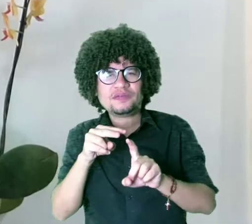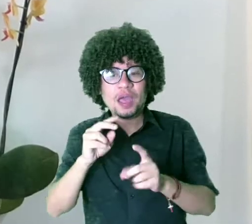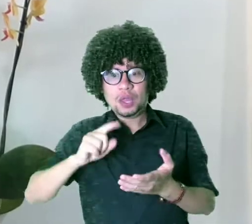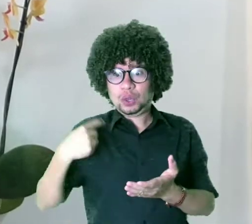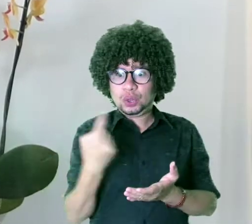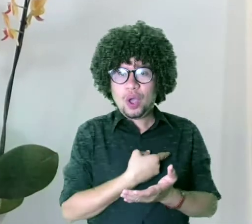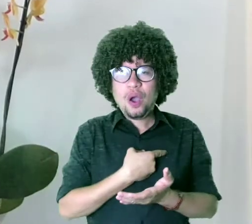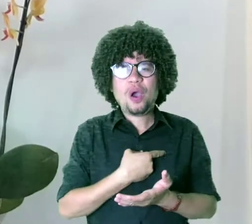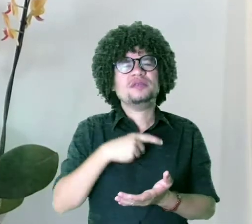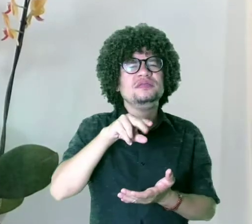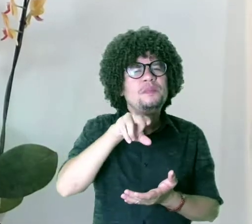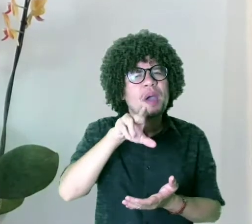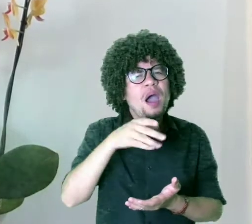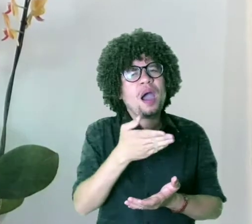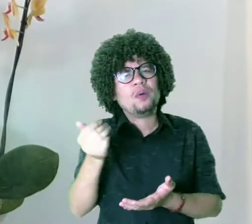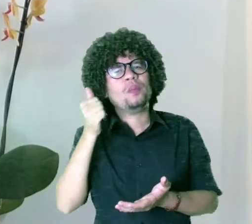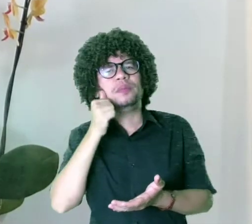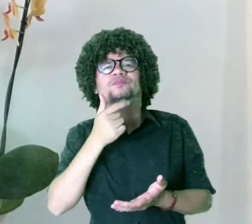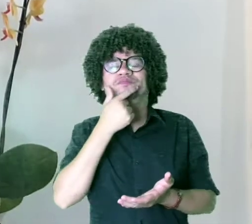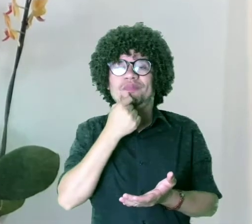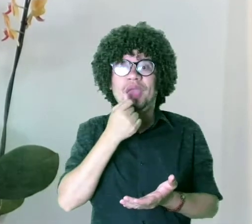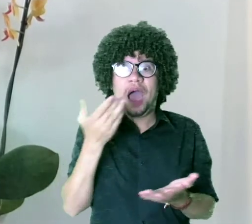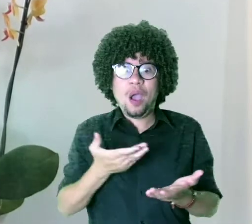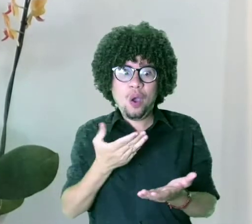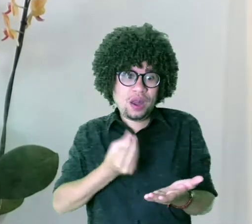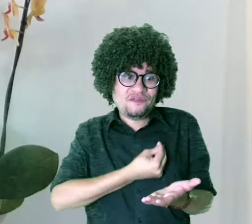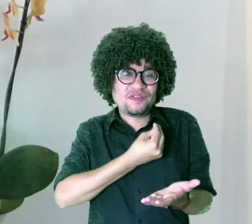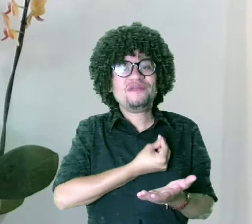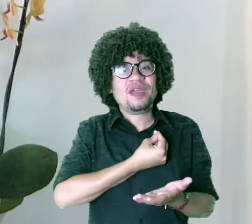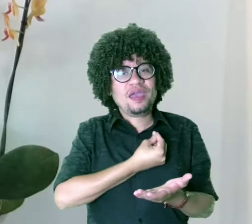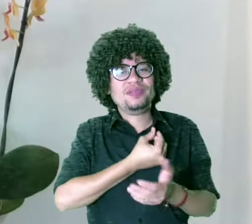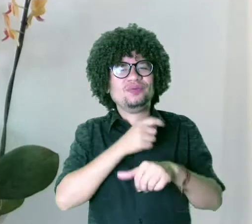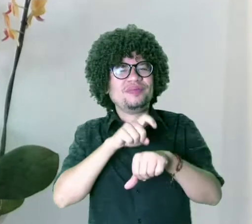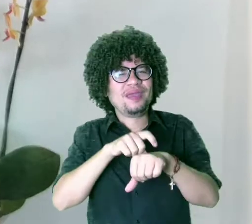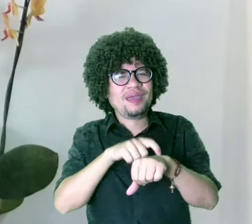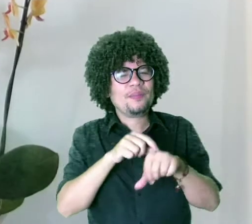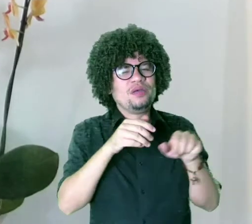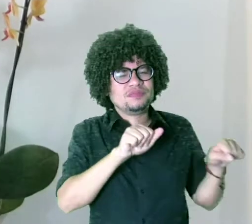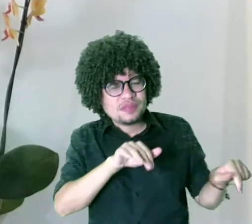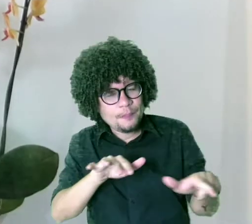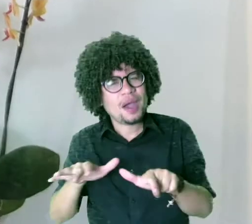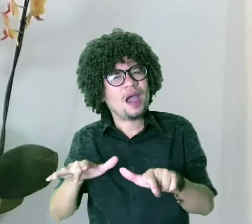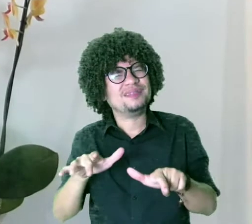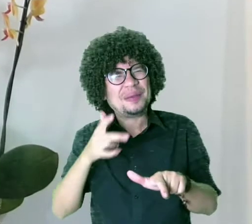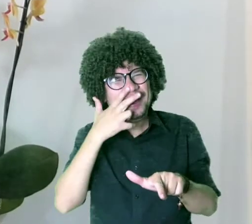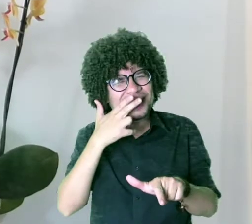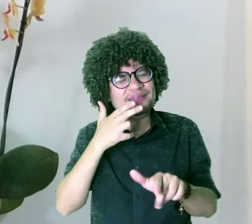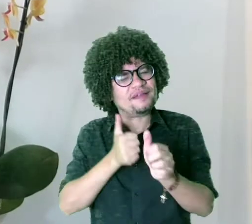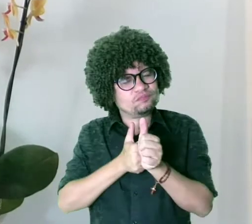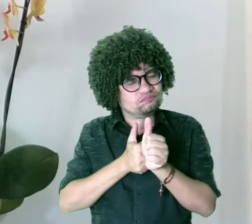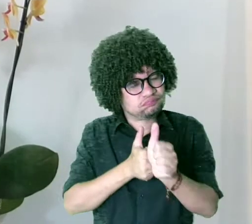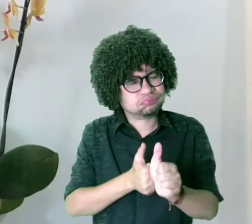que nós vivemos este tempo e esta semana da festa da